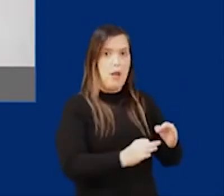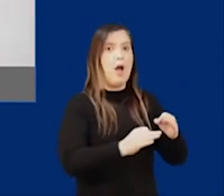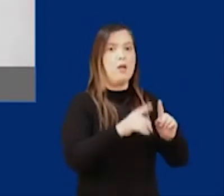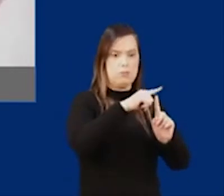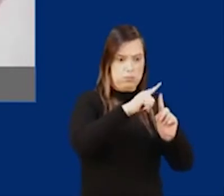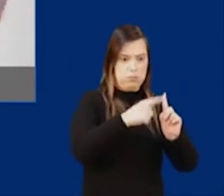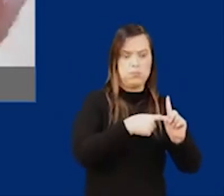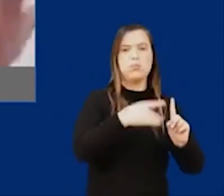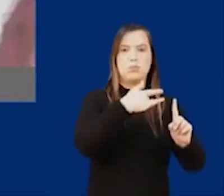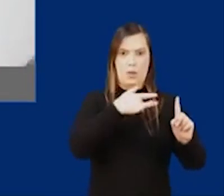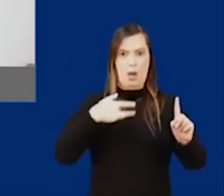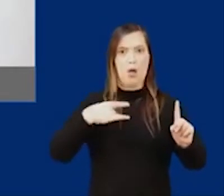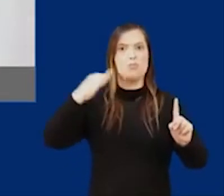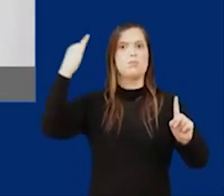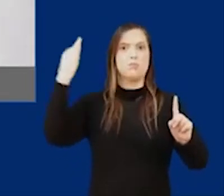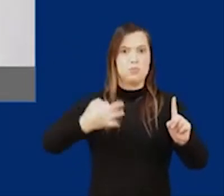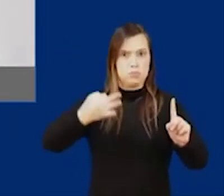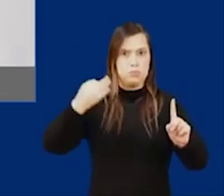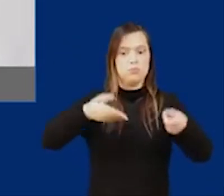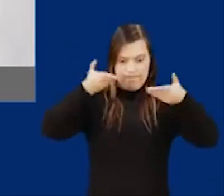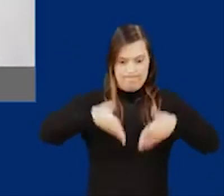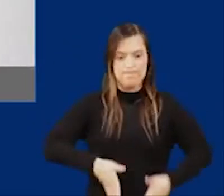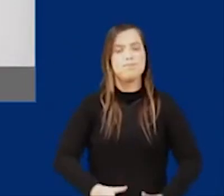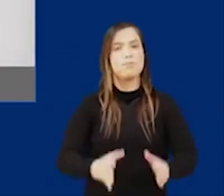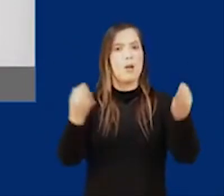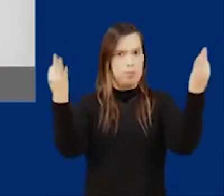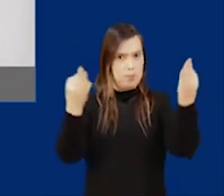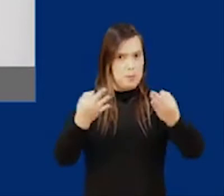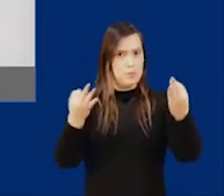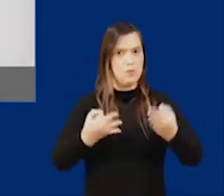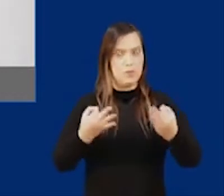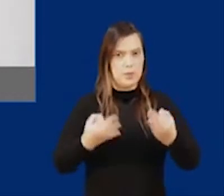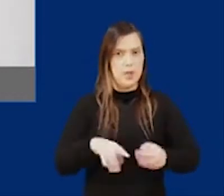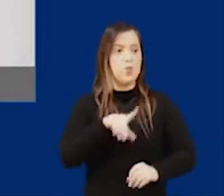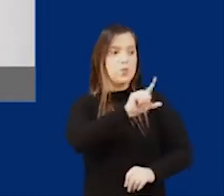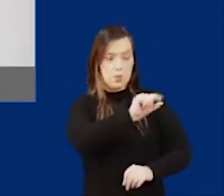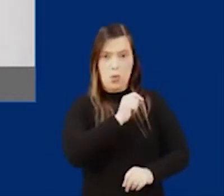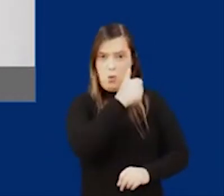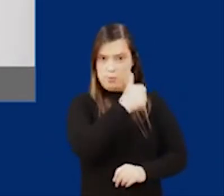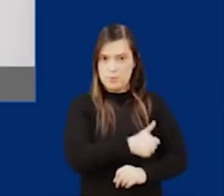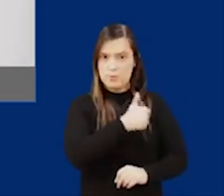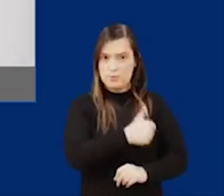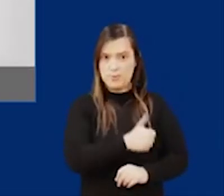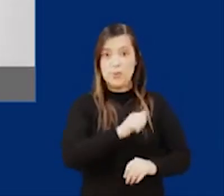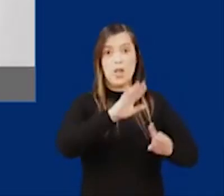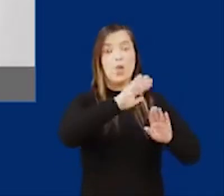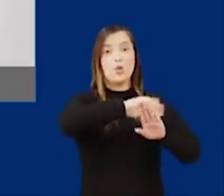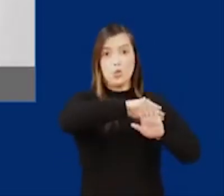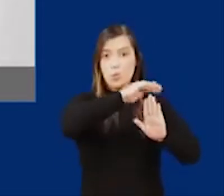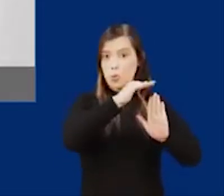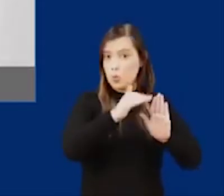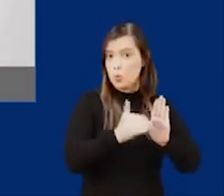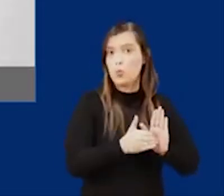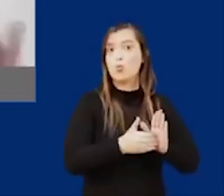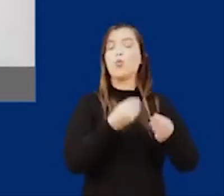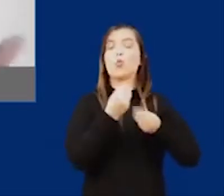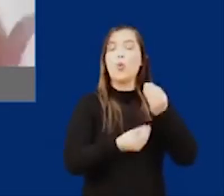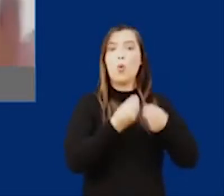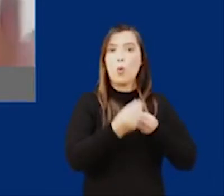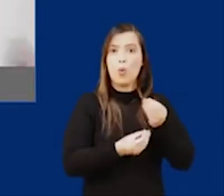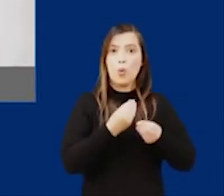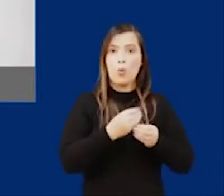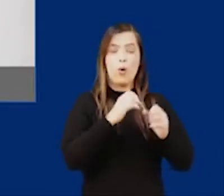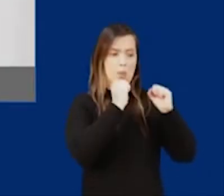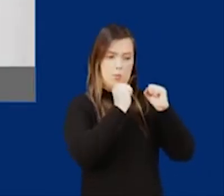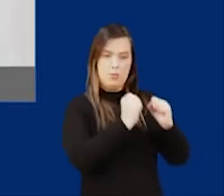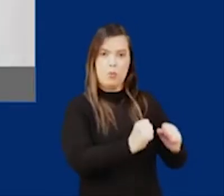ela tenha um parto adequado, da maneira como ela escolheu, e que tudo isso corra da maneira que ela possa